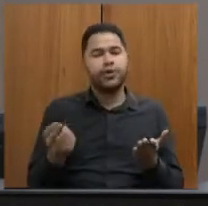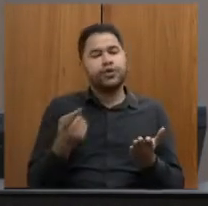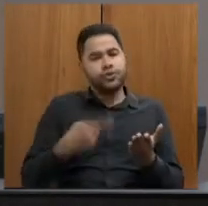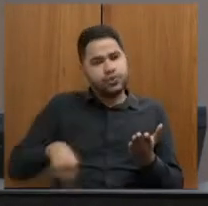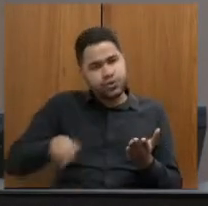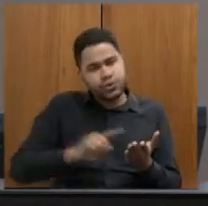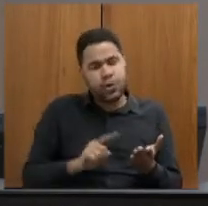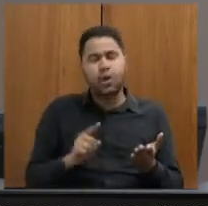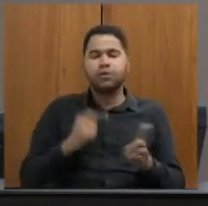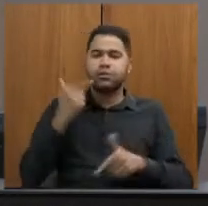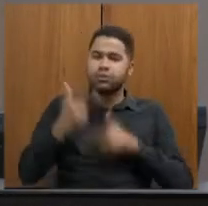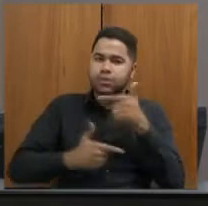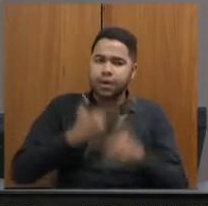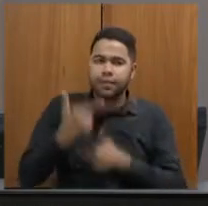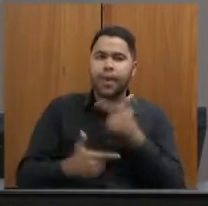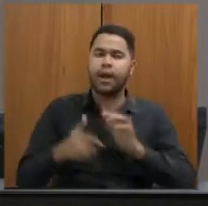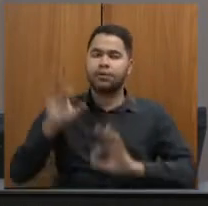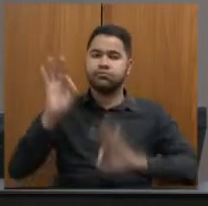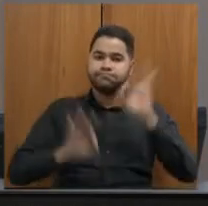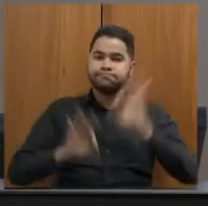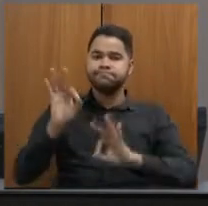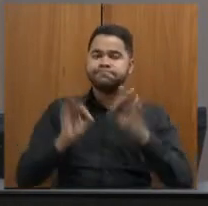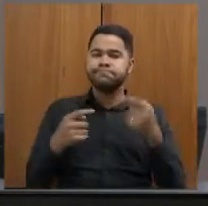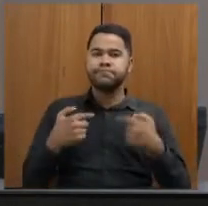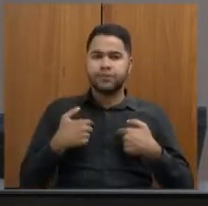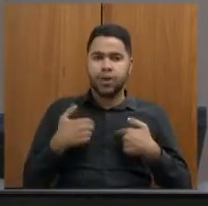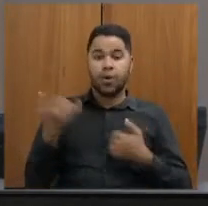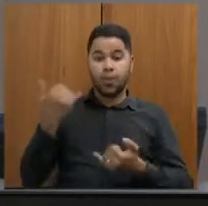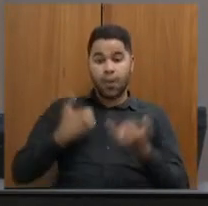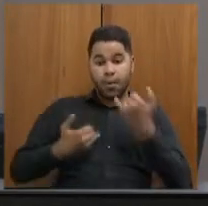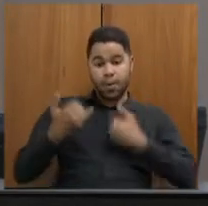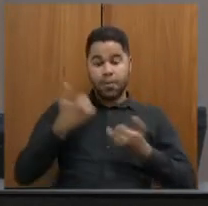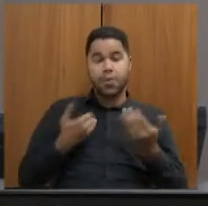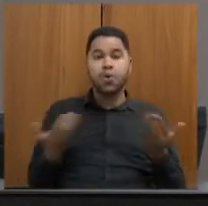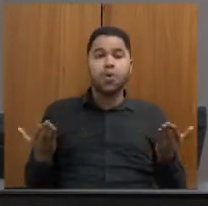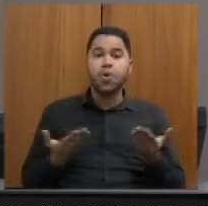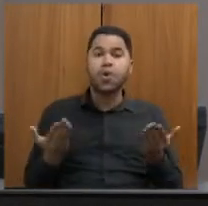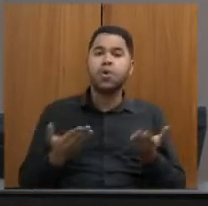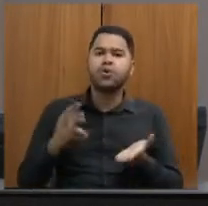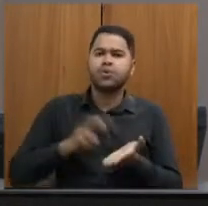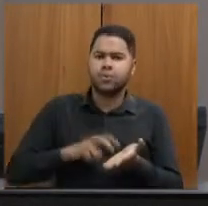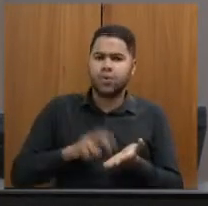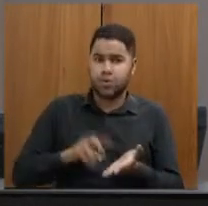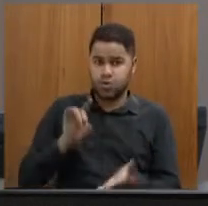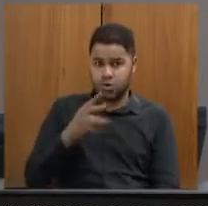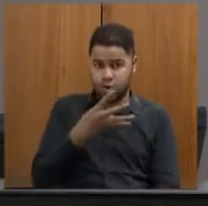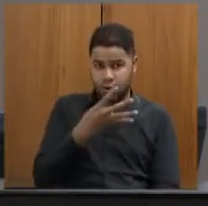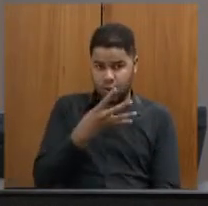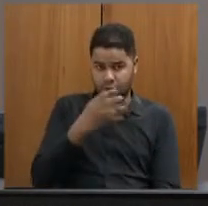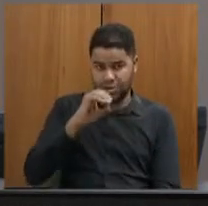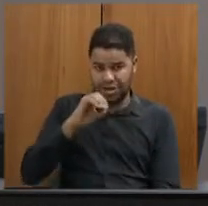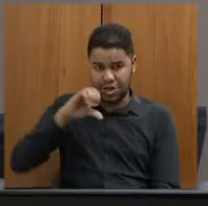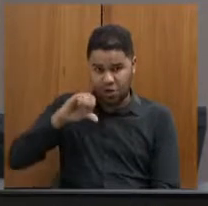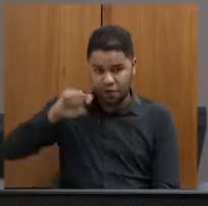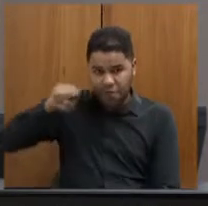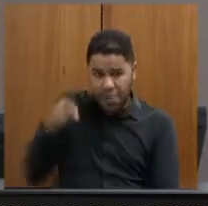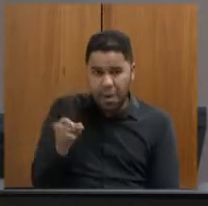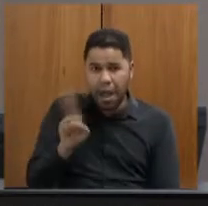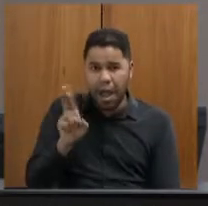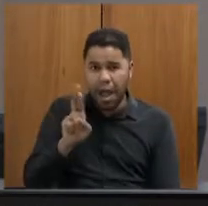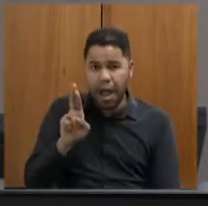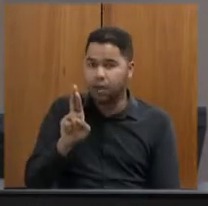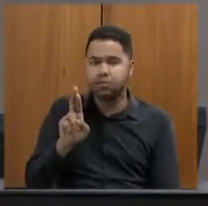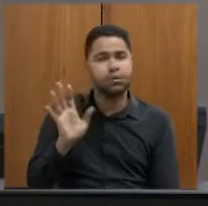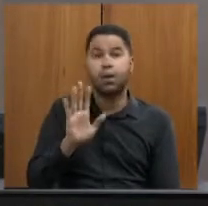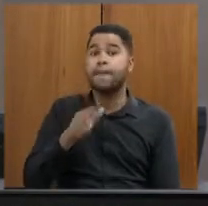é um trabalho feito e eu fiquei fui informado hoje pela manhã que não são só 409 mil reais que foram